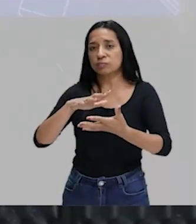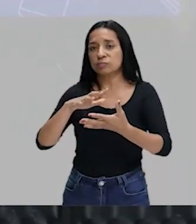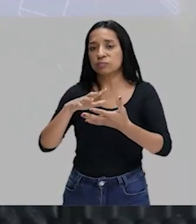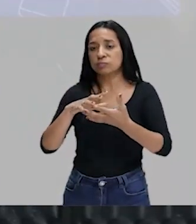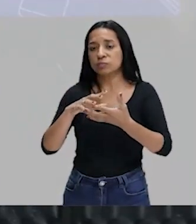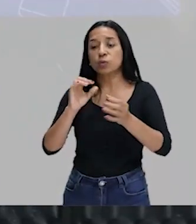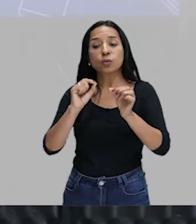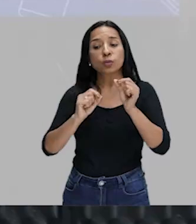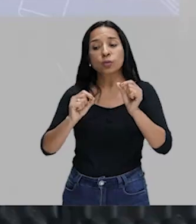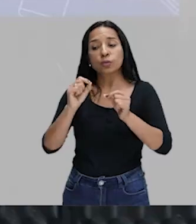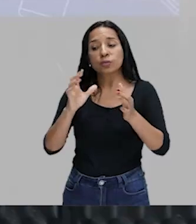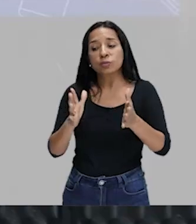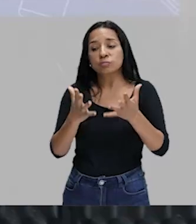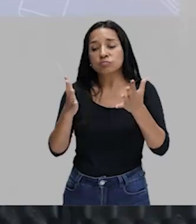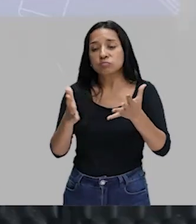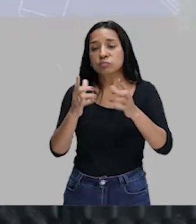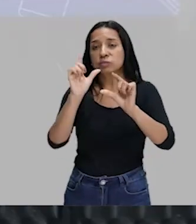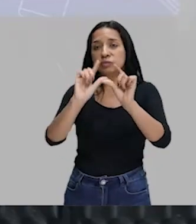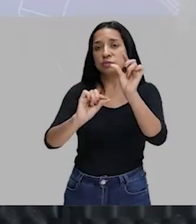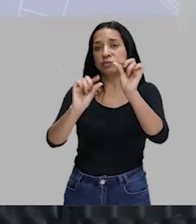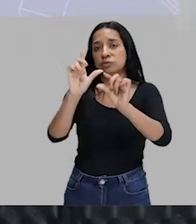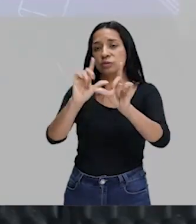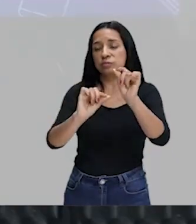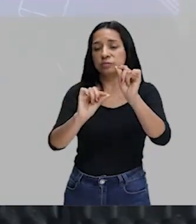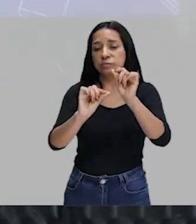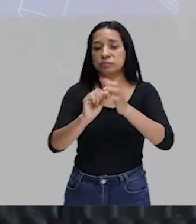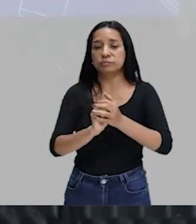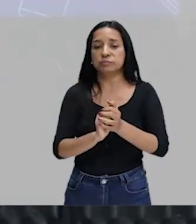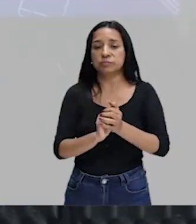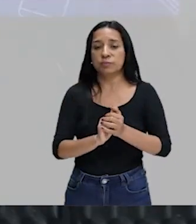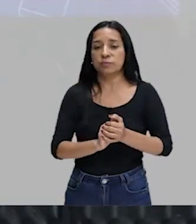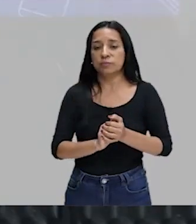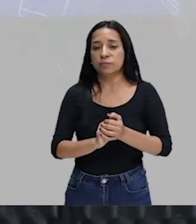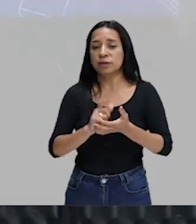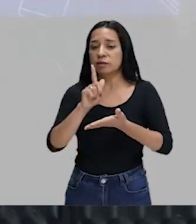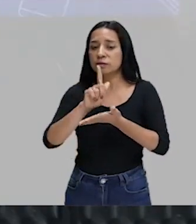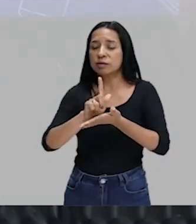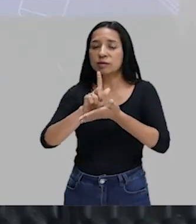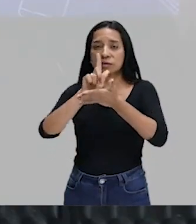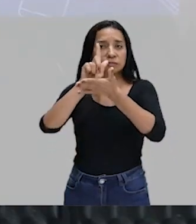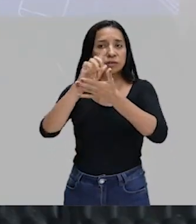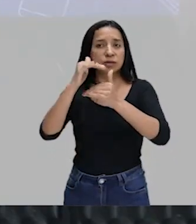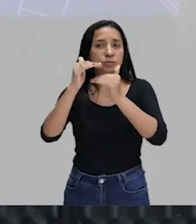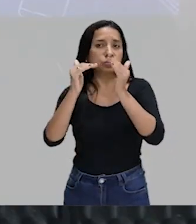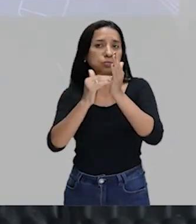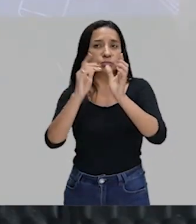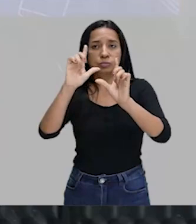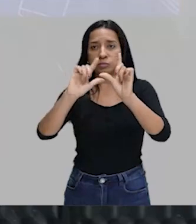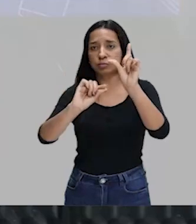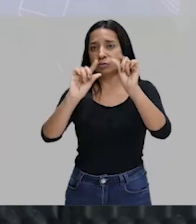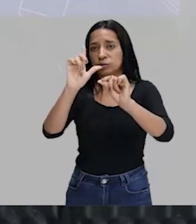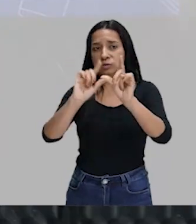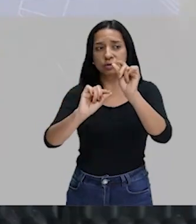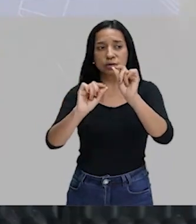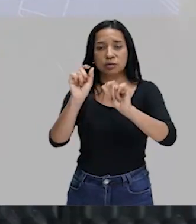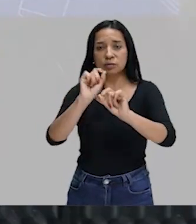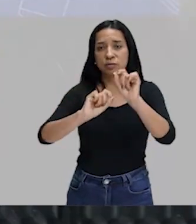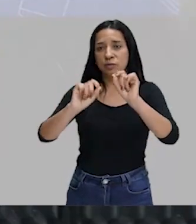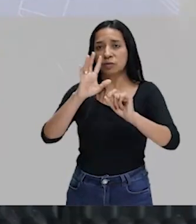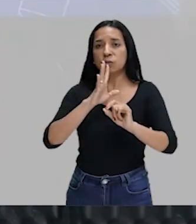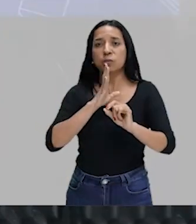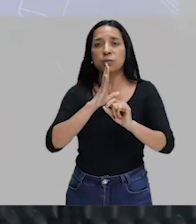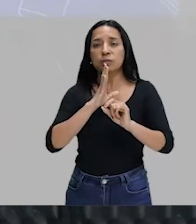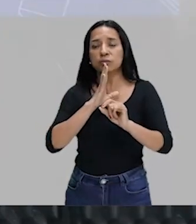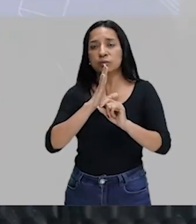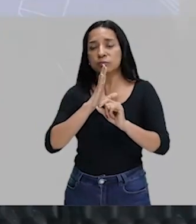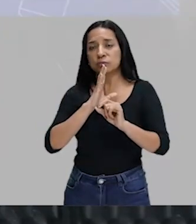que vai alimentar a estrela, certo? A gravidade. Toda estrela, pelo menos aquelas que nós